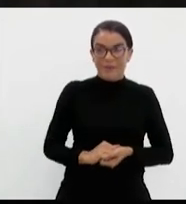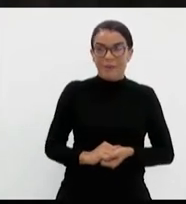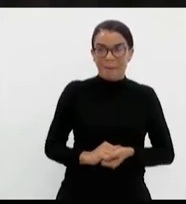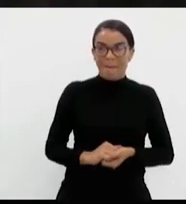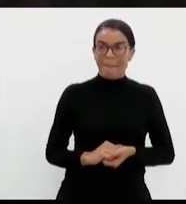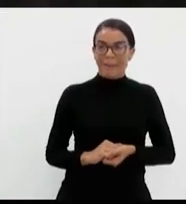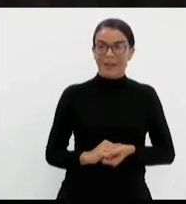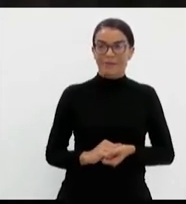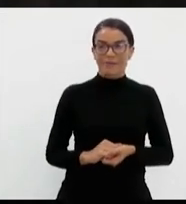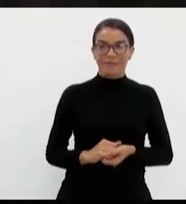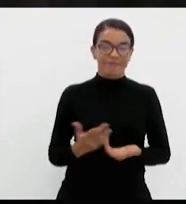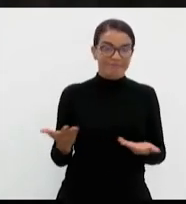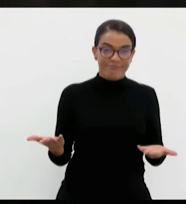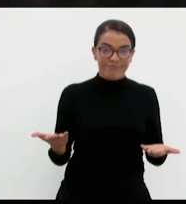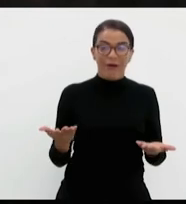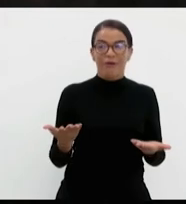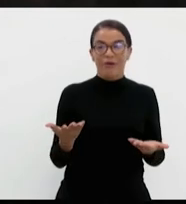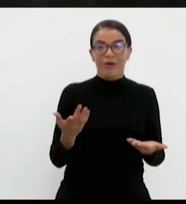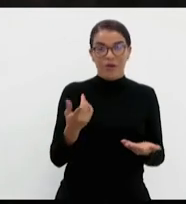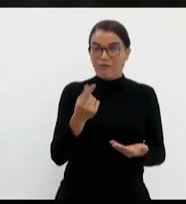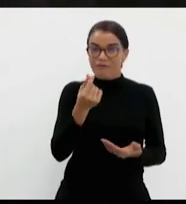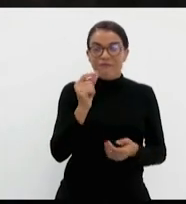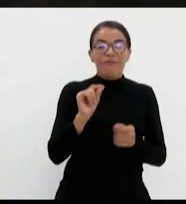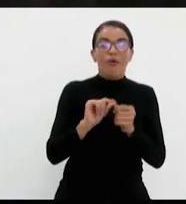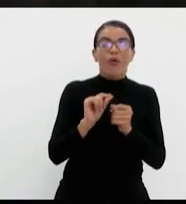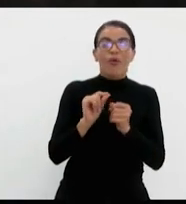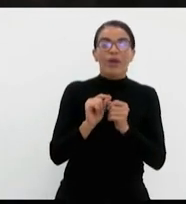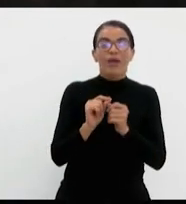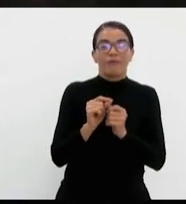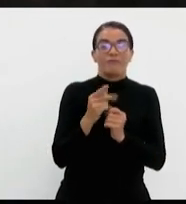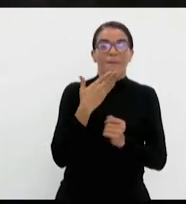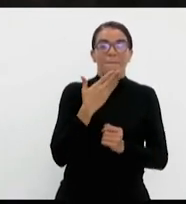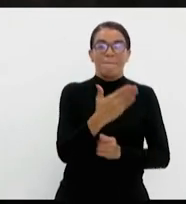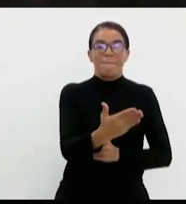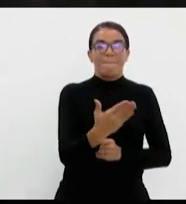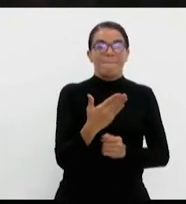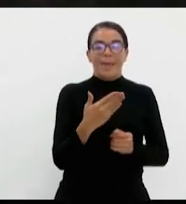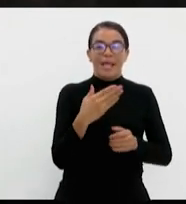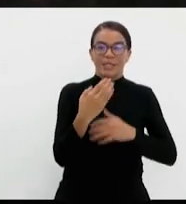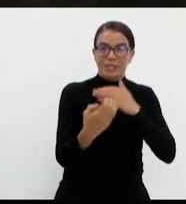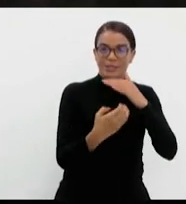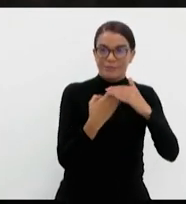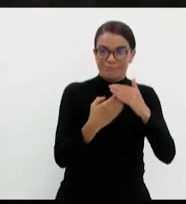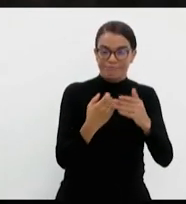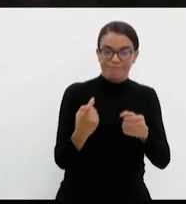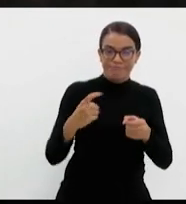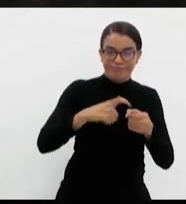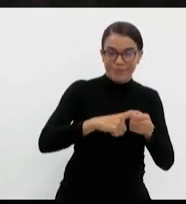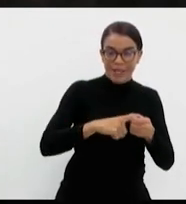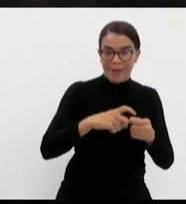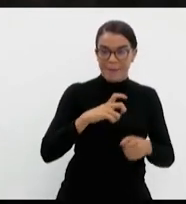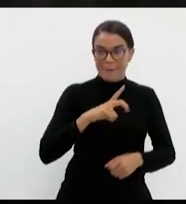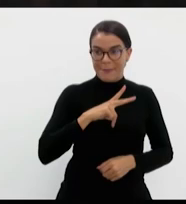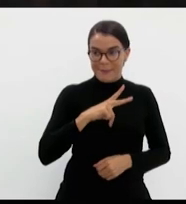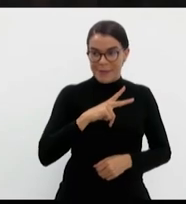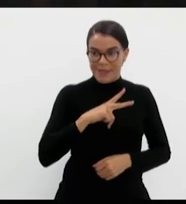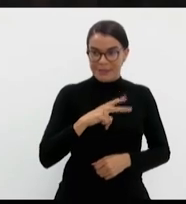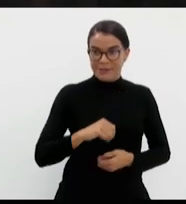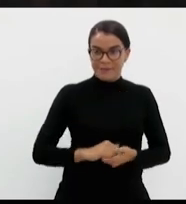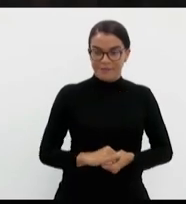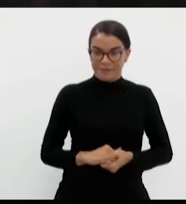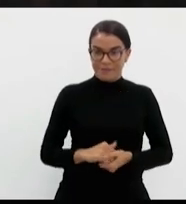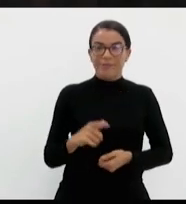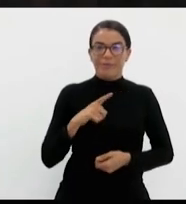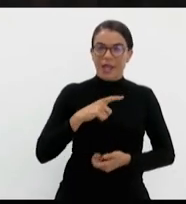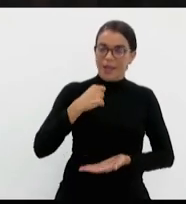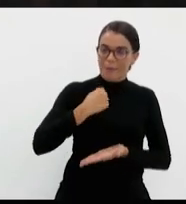senhor é fácil fazer isso, o senhor faz uma licitação de uma concessão iniciativa privada. Tem a outorga,